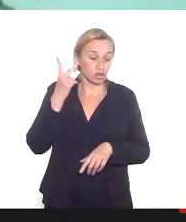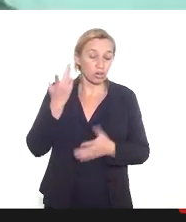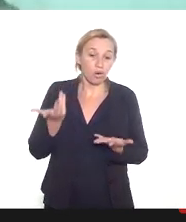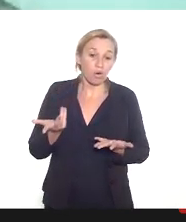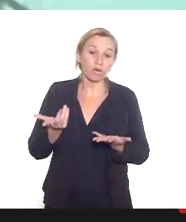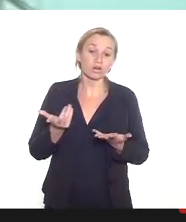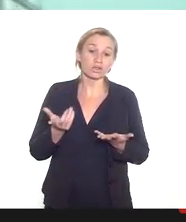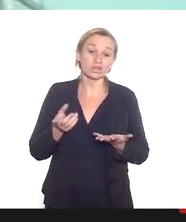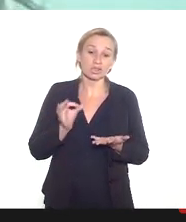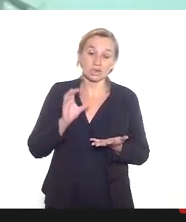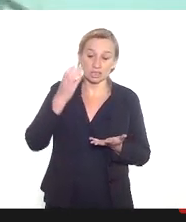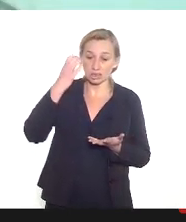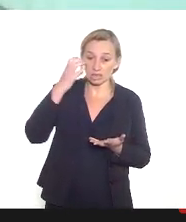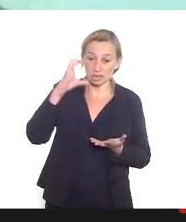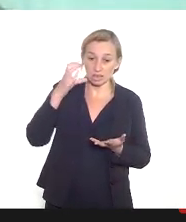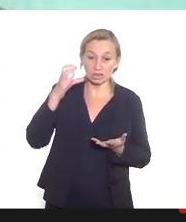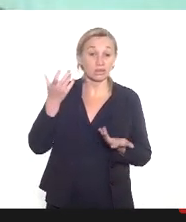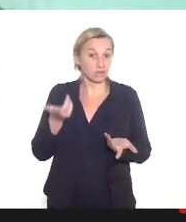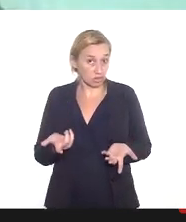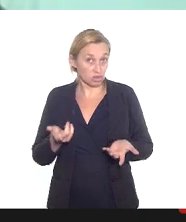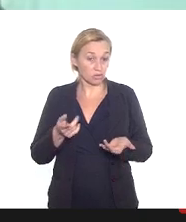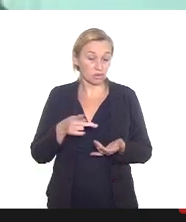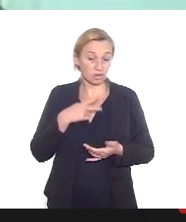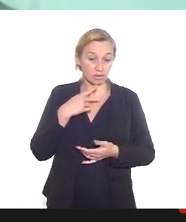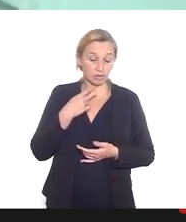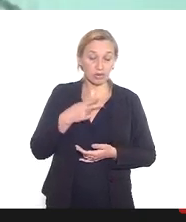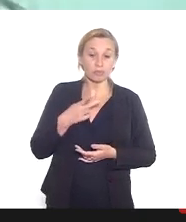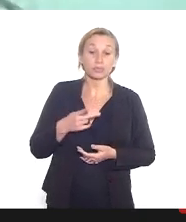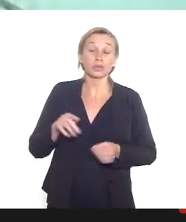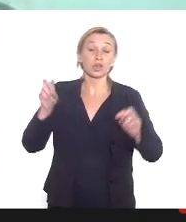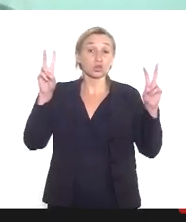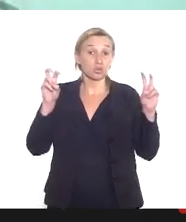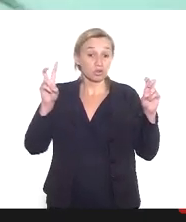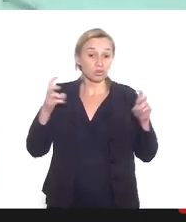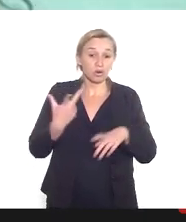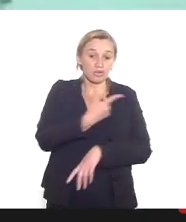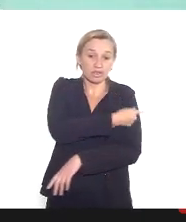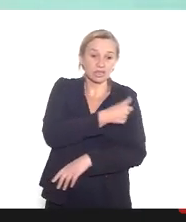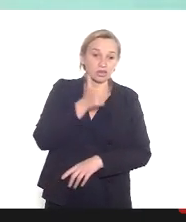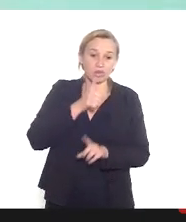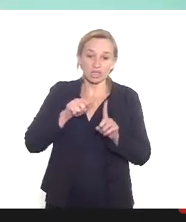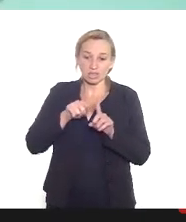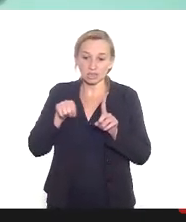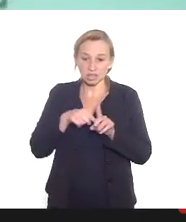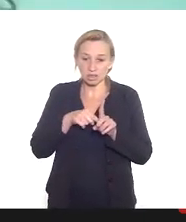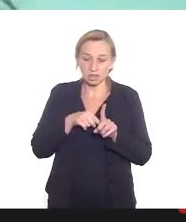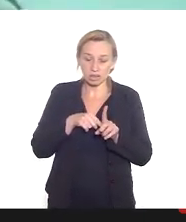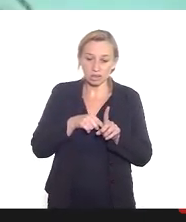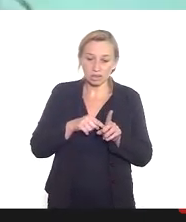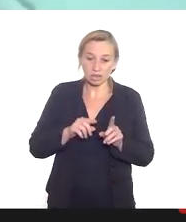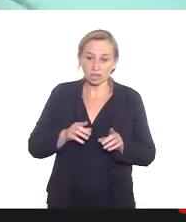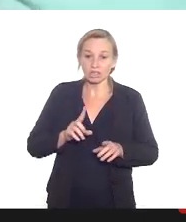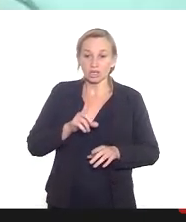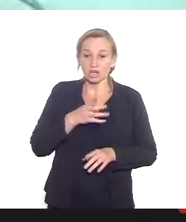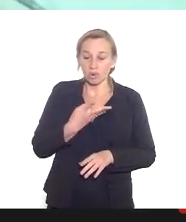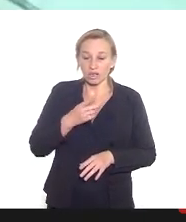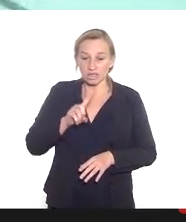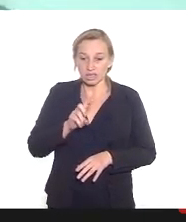a serviço das evidências científicas é sobre as questões né da vacinação para gestantes e puérperas eu faço um